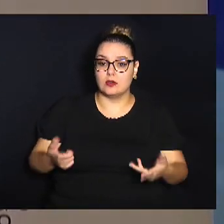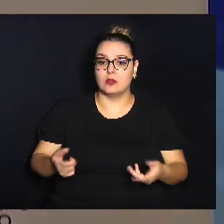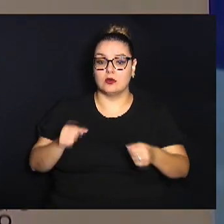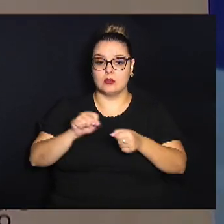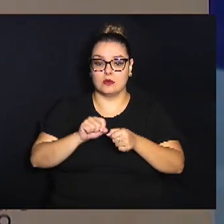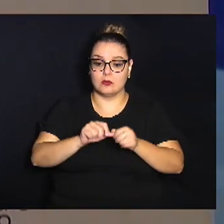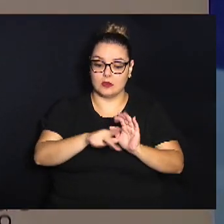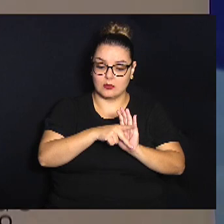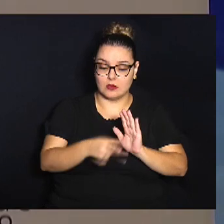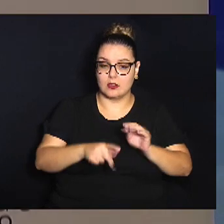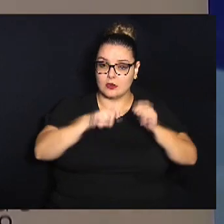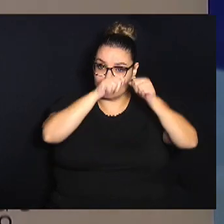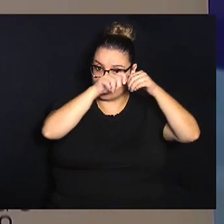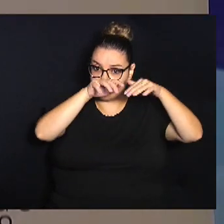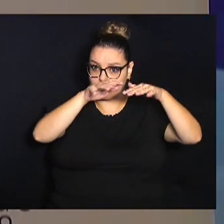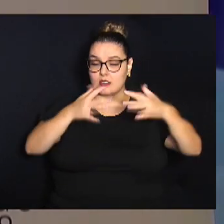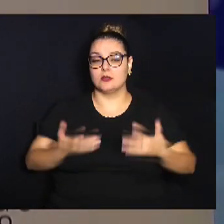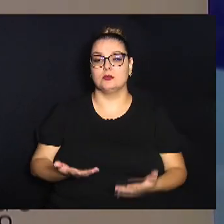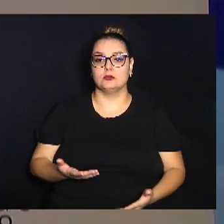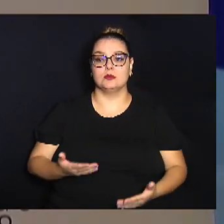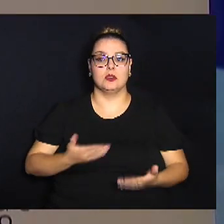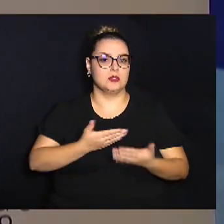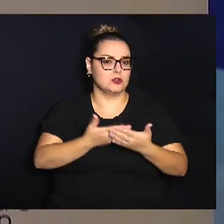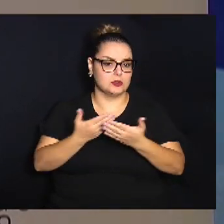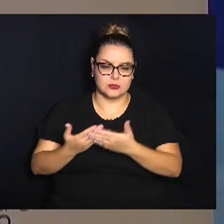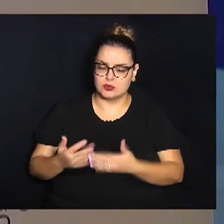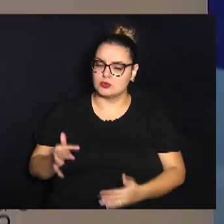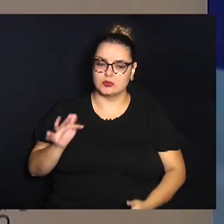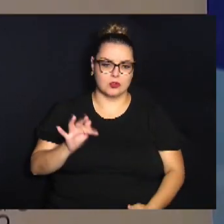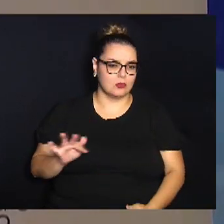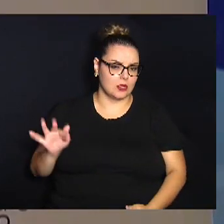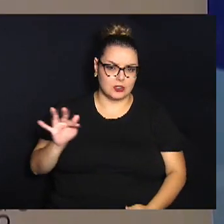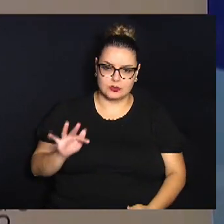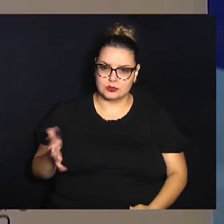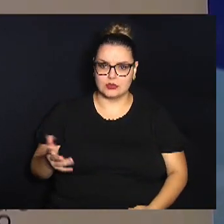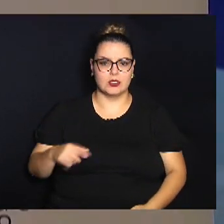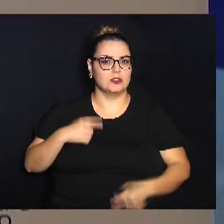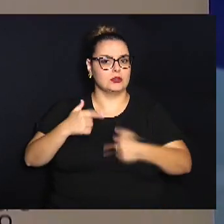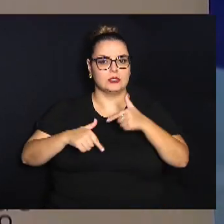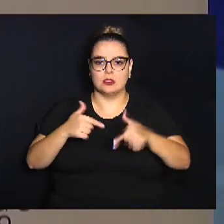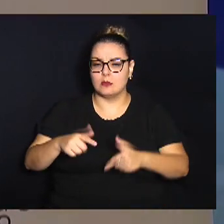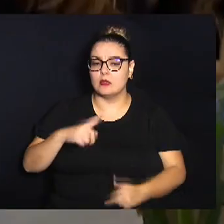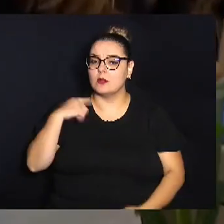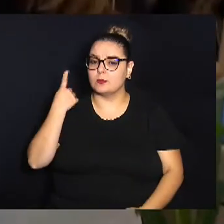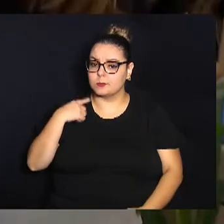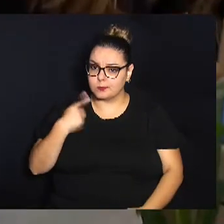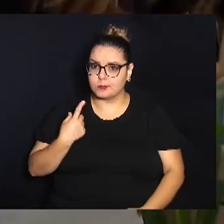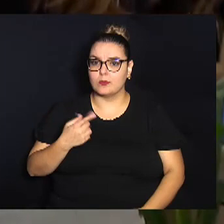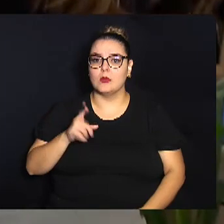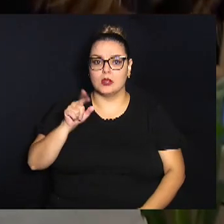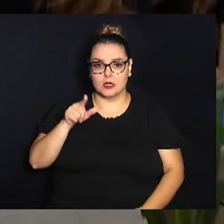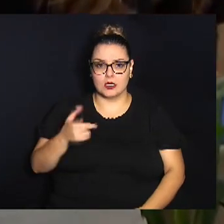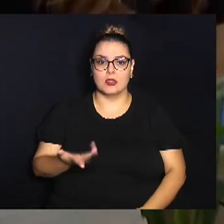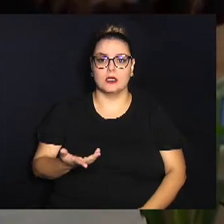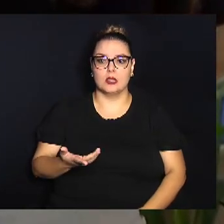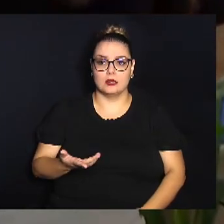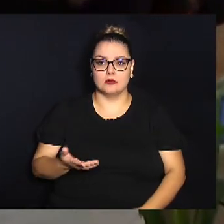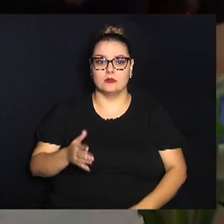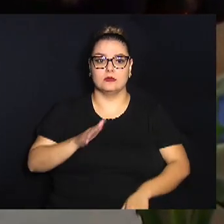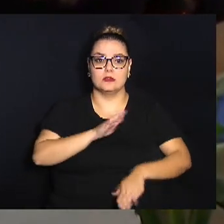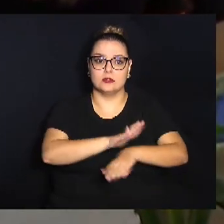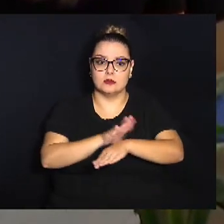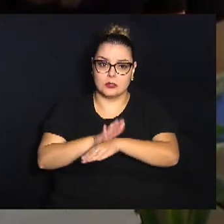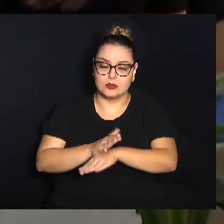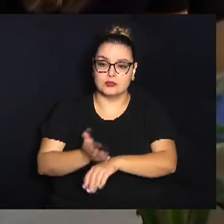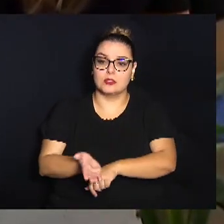parte do espectro autista que estudam na universidade, que trabalham como advogados, e isso tudo vem da intervenção precoce,